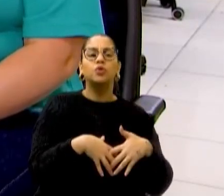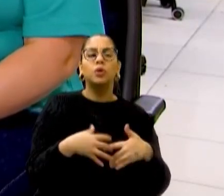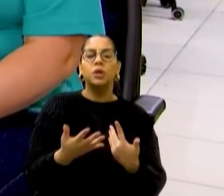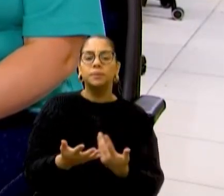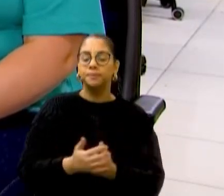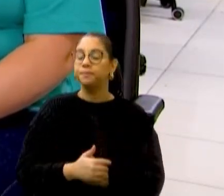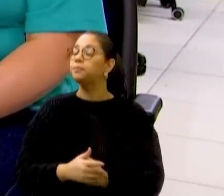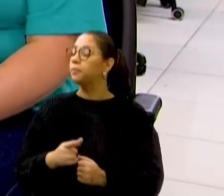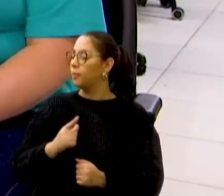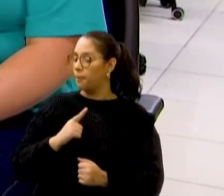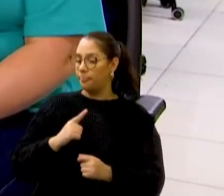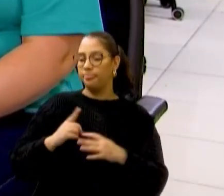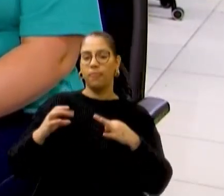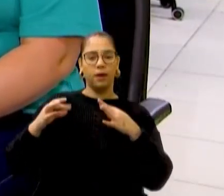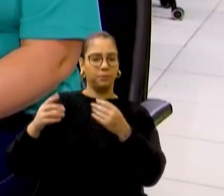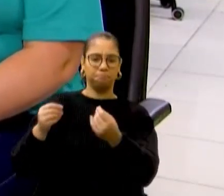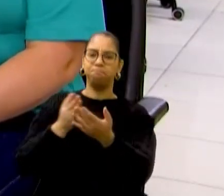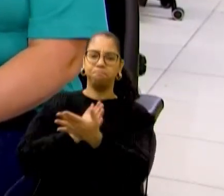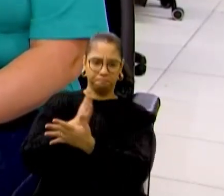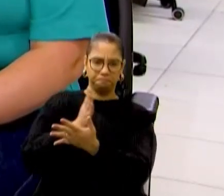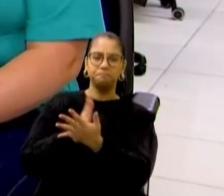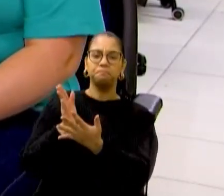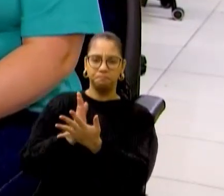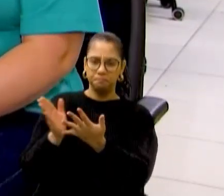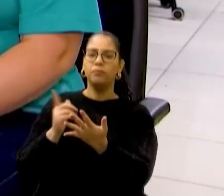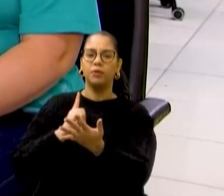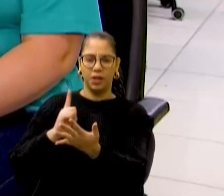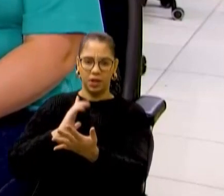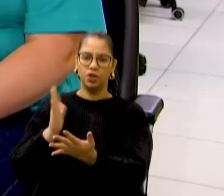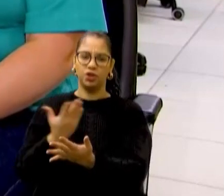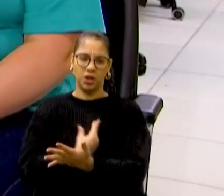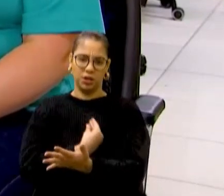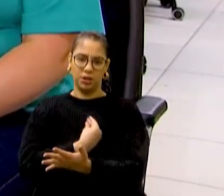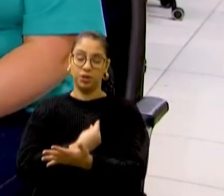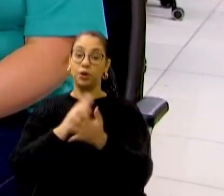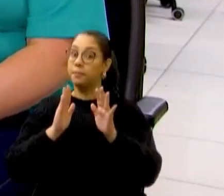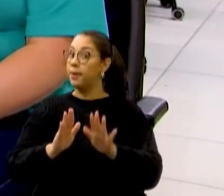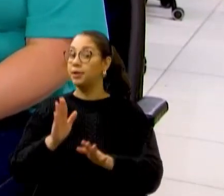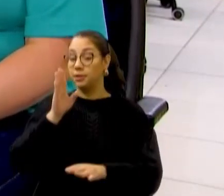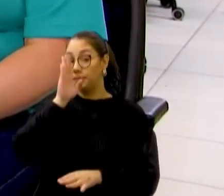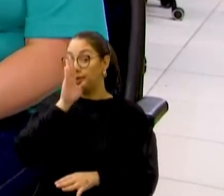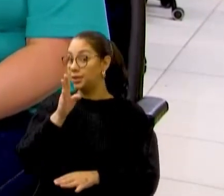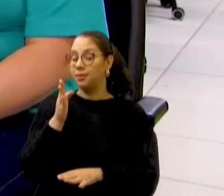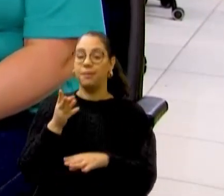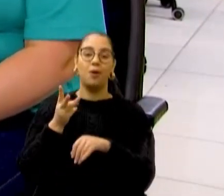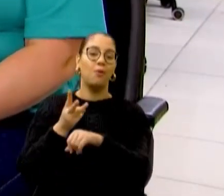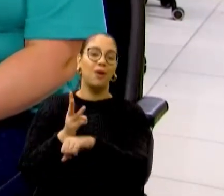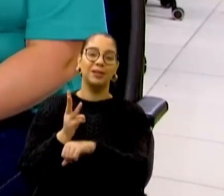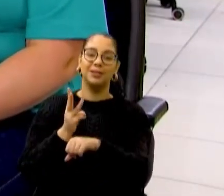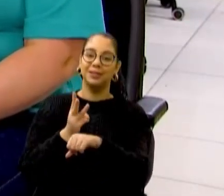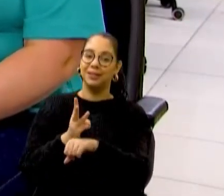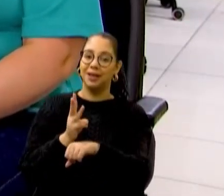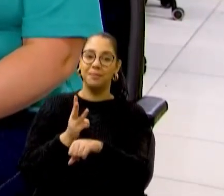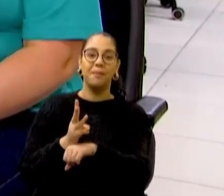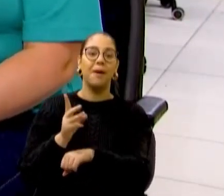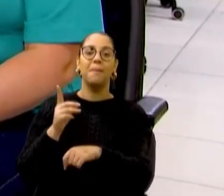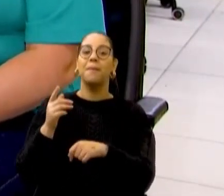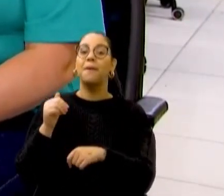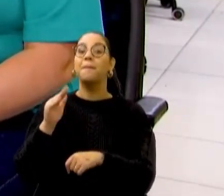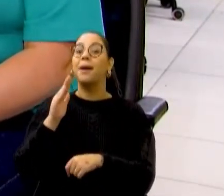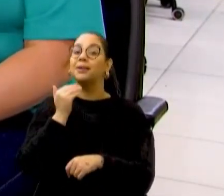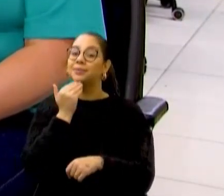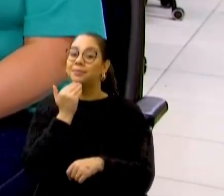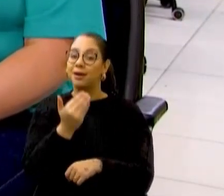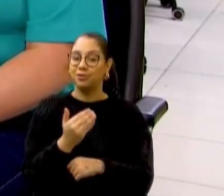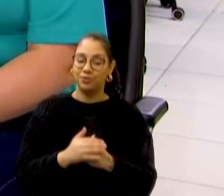ao cliente isso temos todos esses canais que você citou mas assim disparado WhatsApp é o